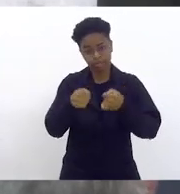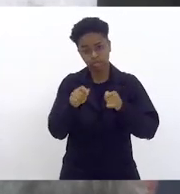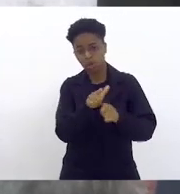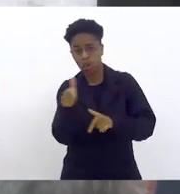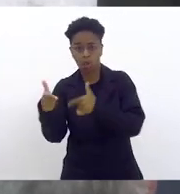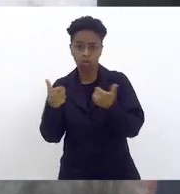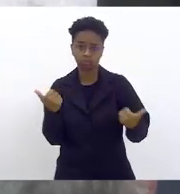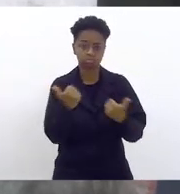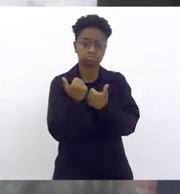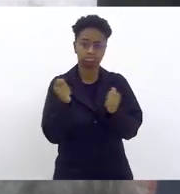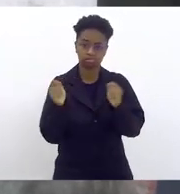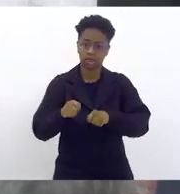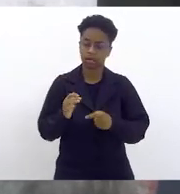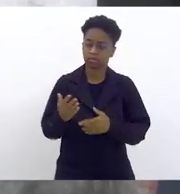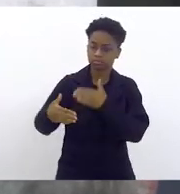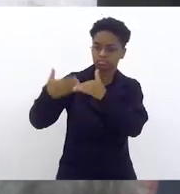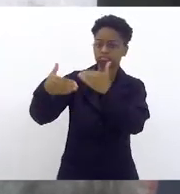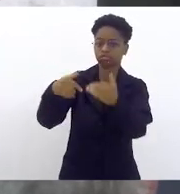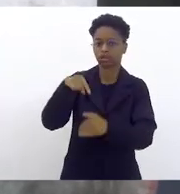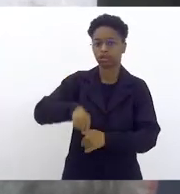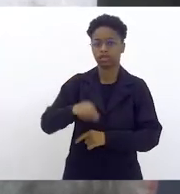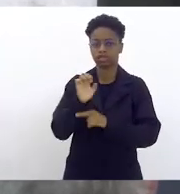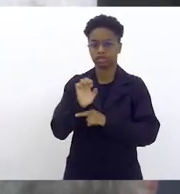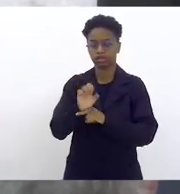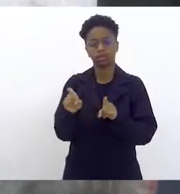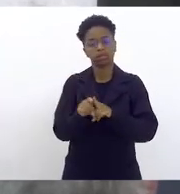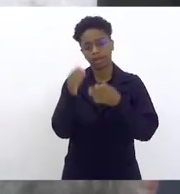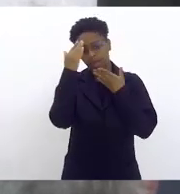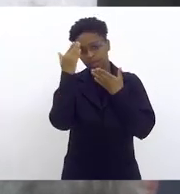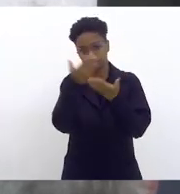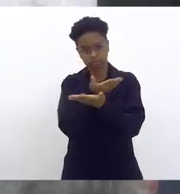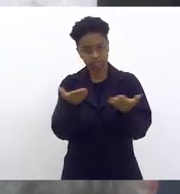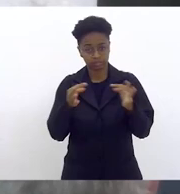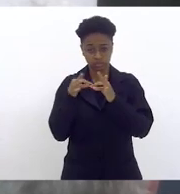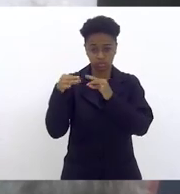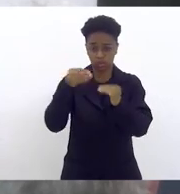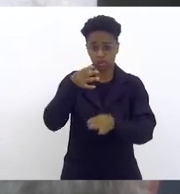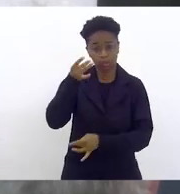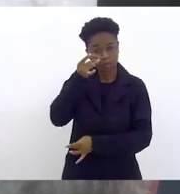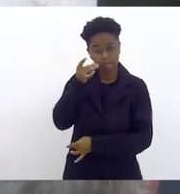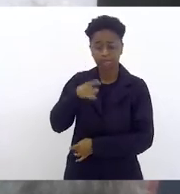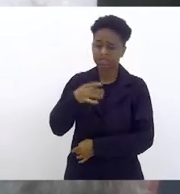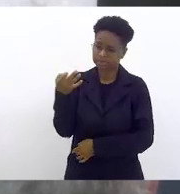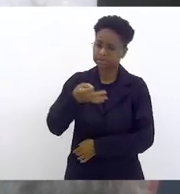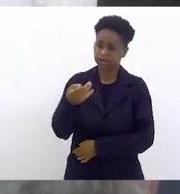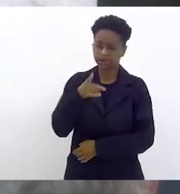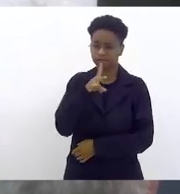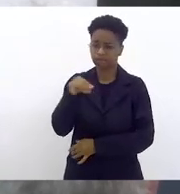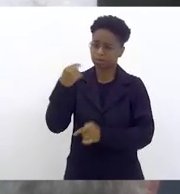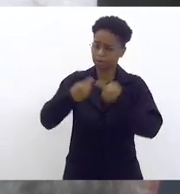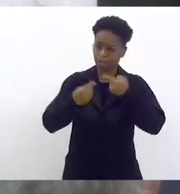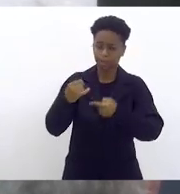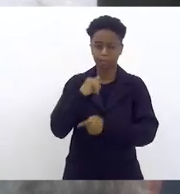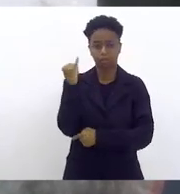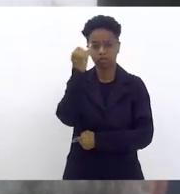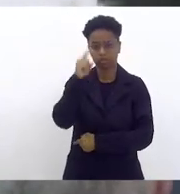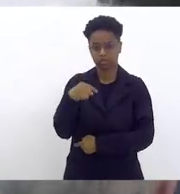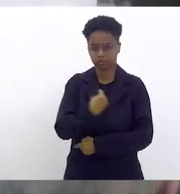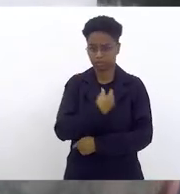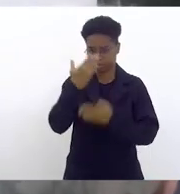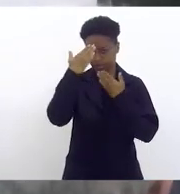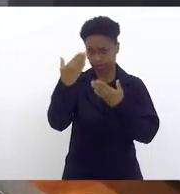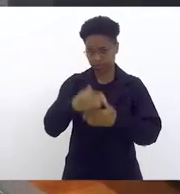crescimento do Estado agradecer muito a presença de todos e tenho certeza que vai ser uma grande discussão para todos nós obrigado